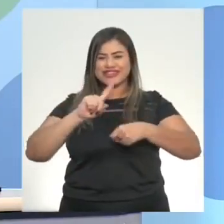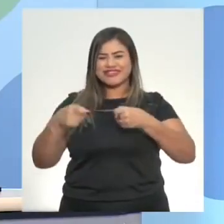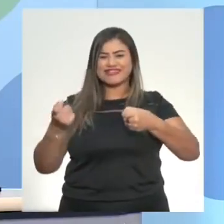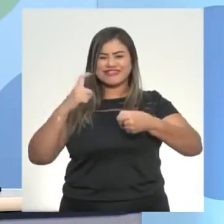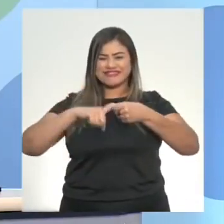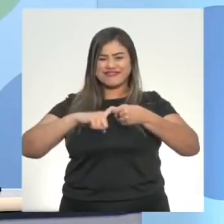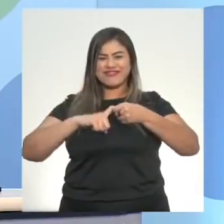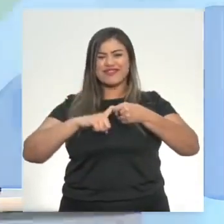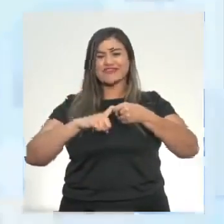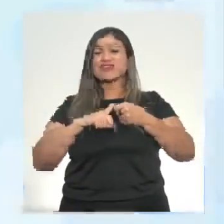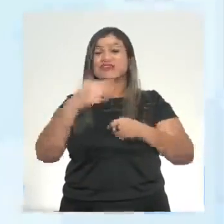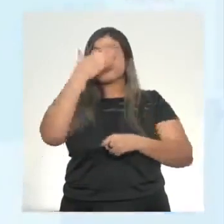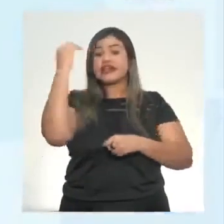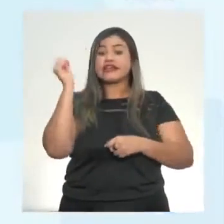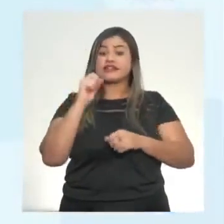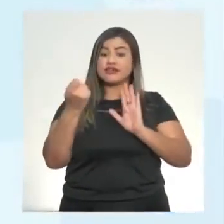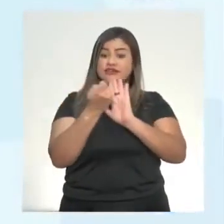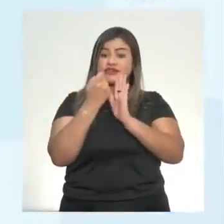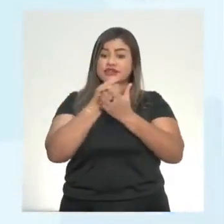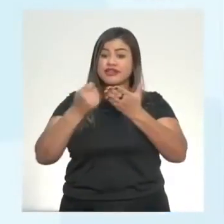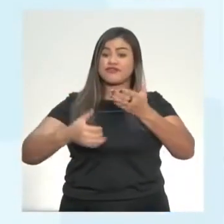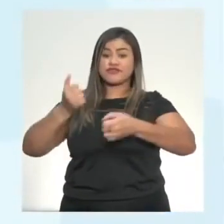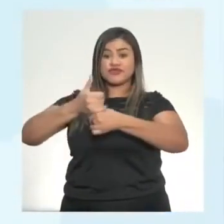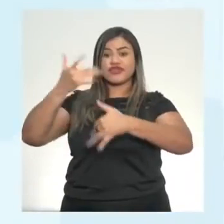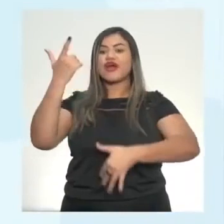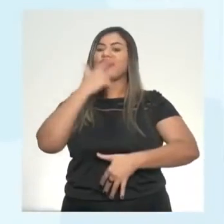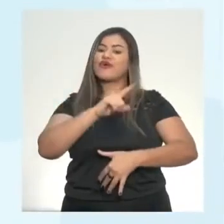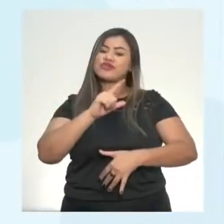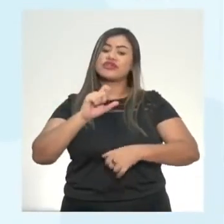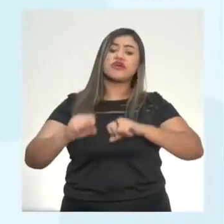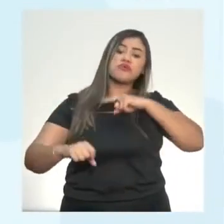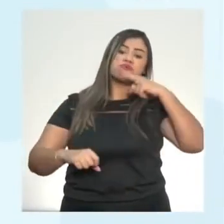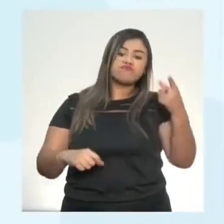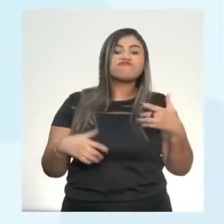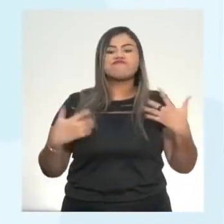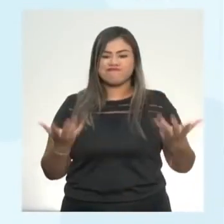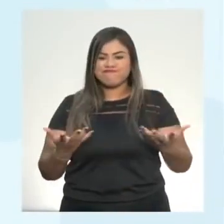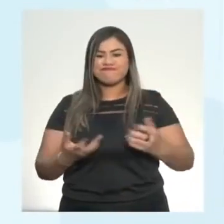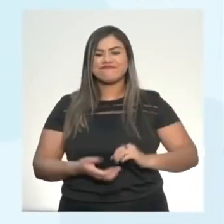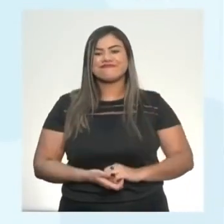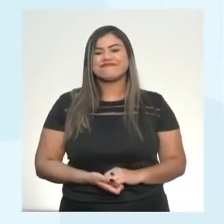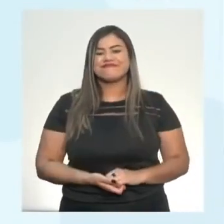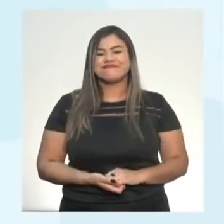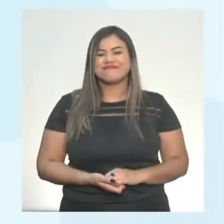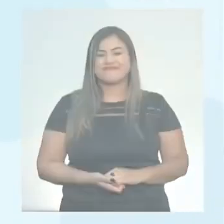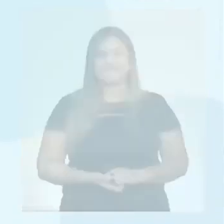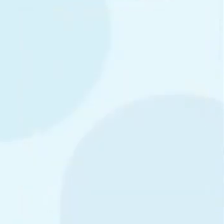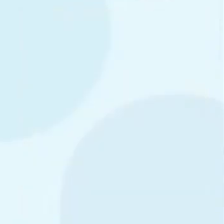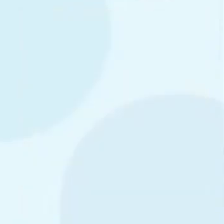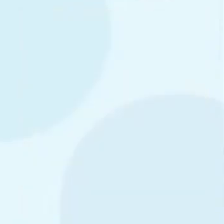voltamos em 2 minutos. Não esqueça, escreva no chat, consegui ou não consegui.